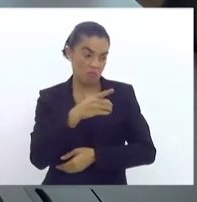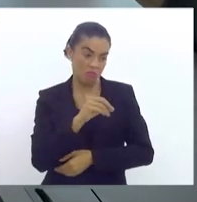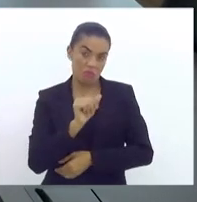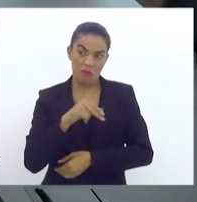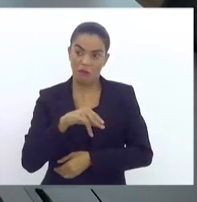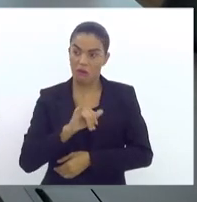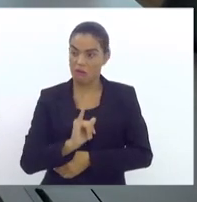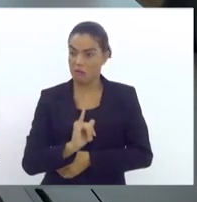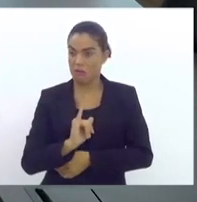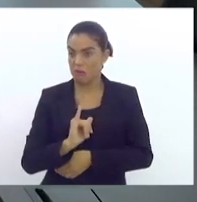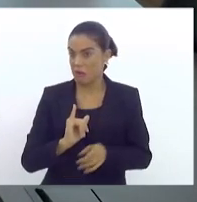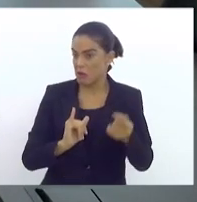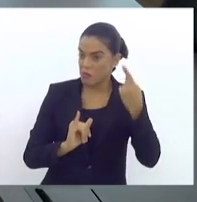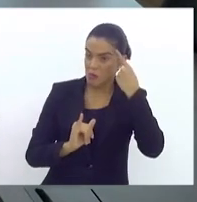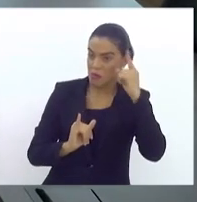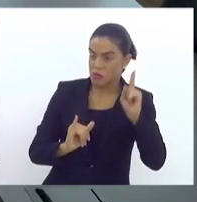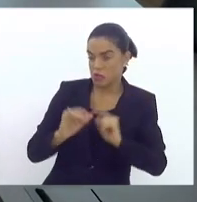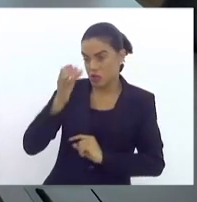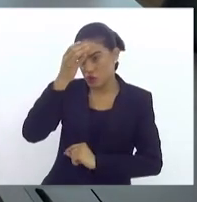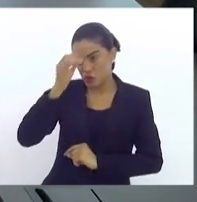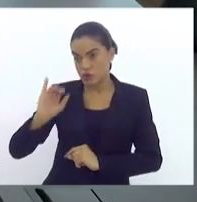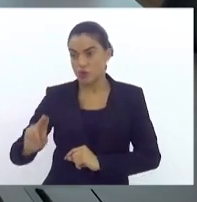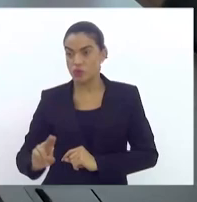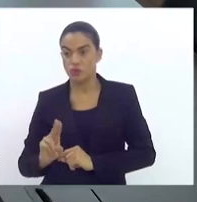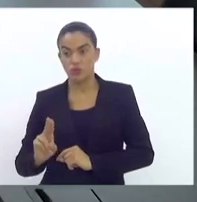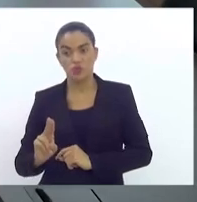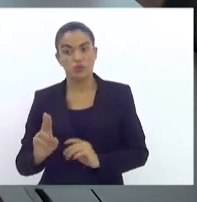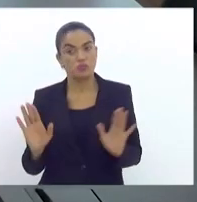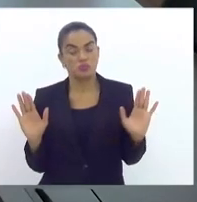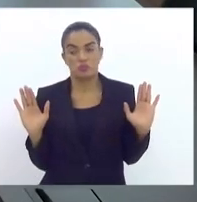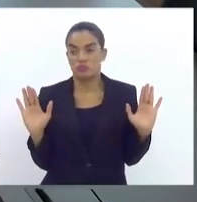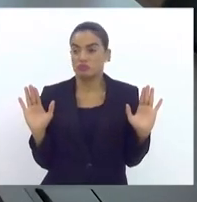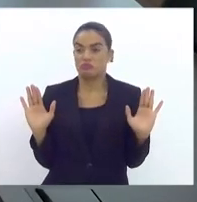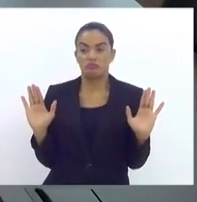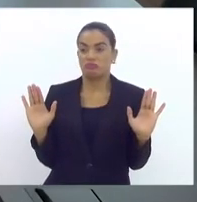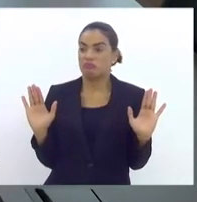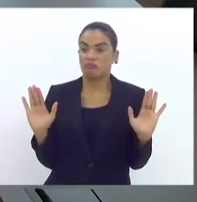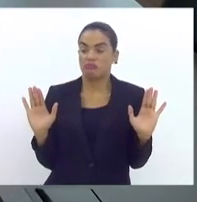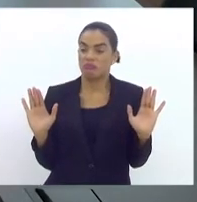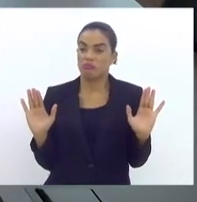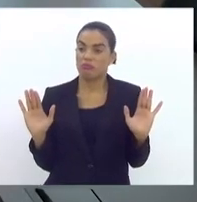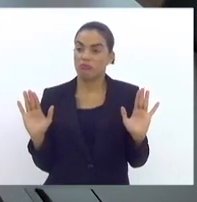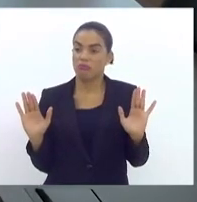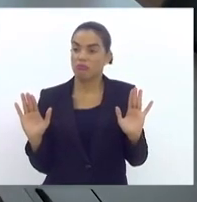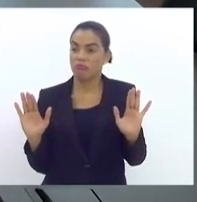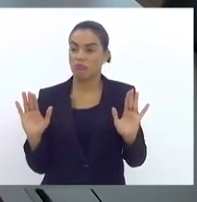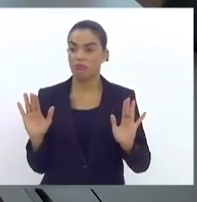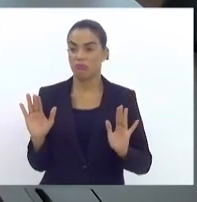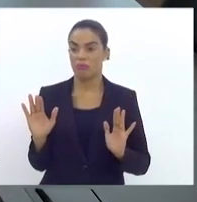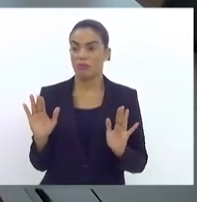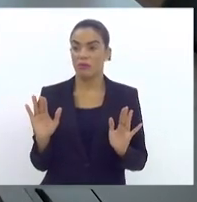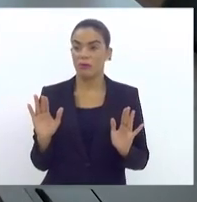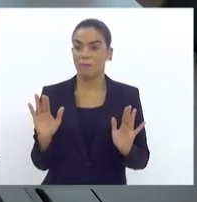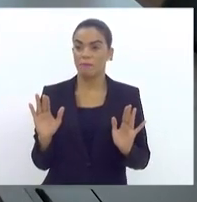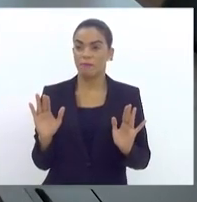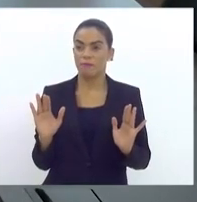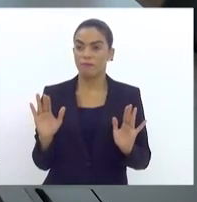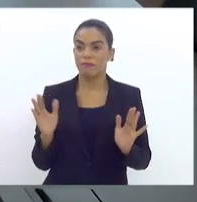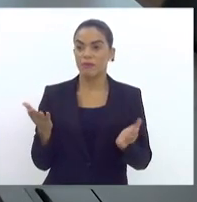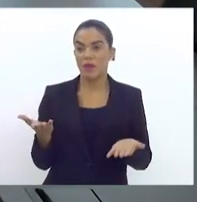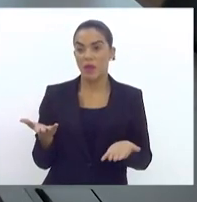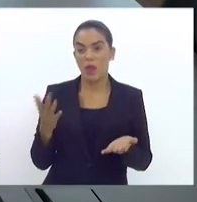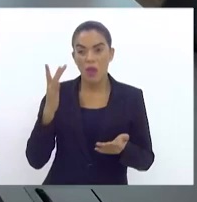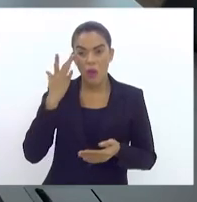que tá no seu segundo mandato tia Ju que tá no terceiro né assim acho que acabou de chegar eu acho que